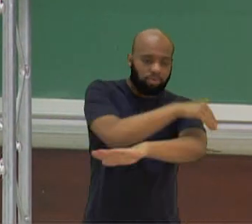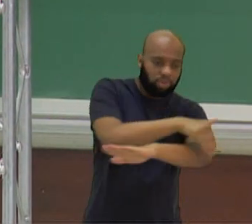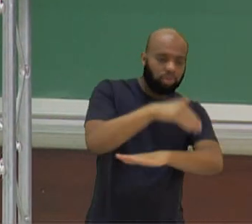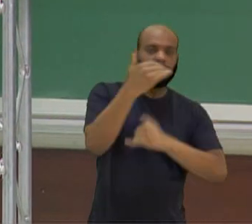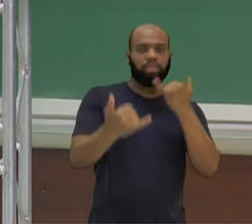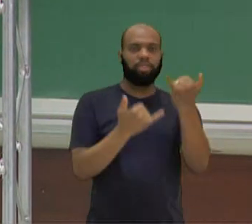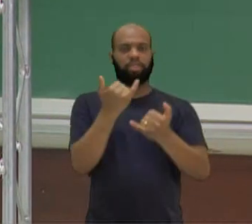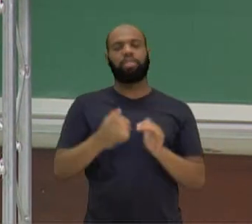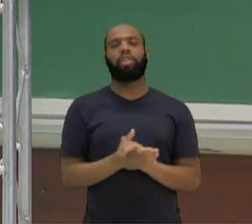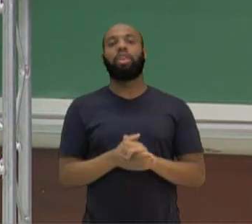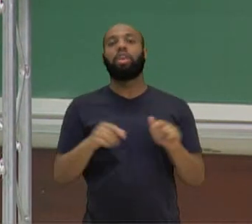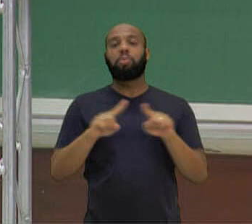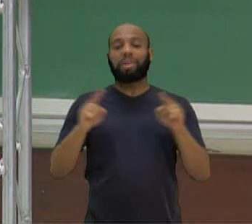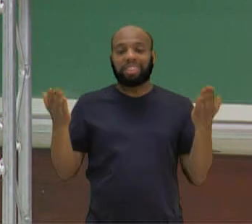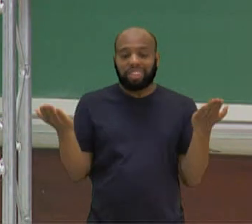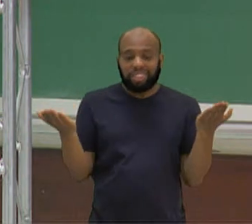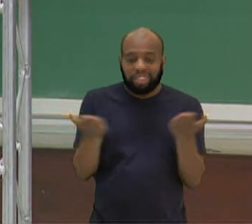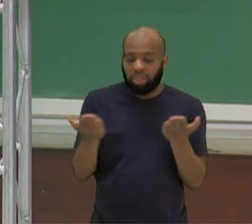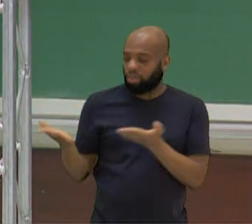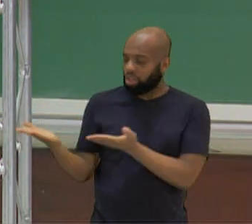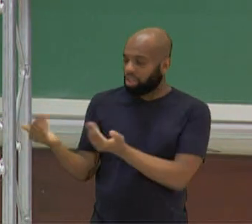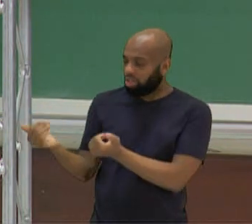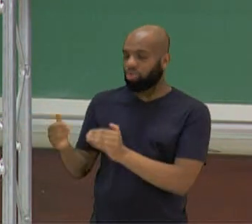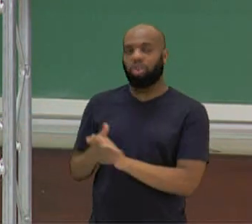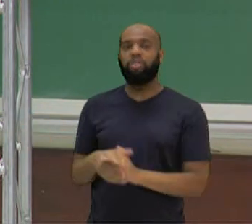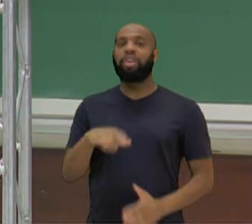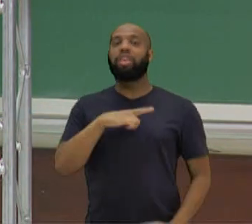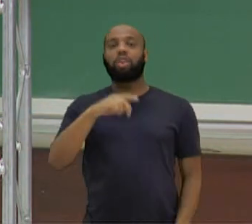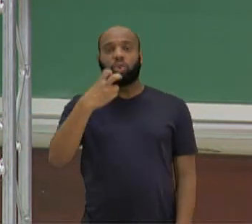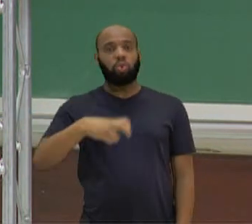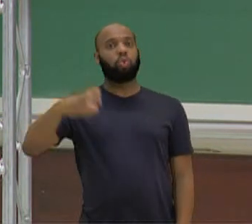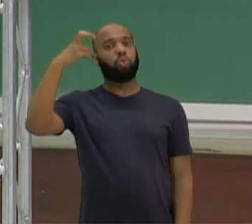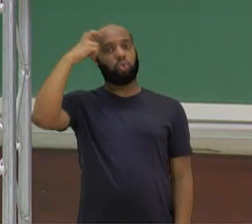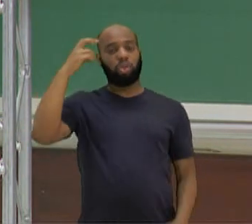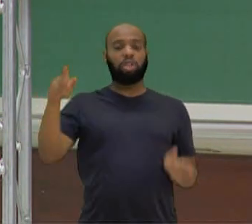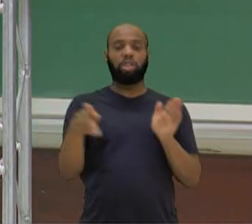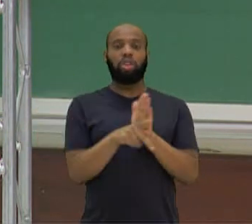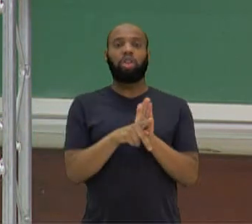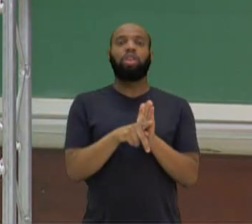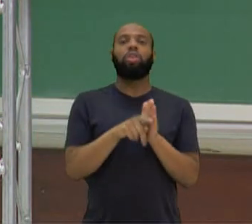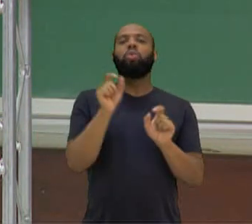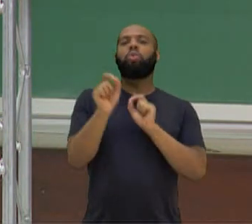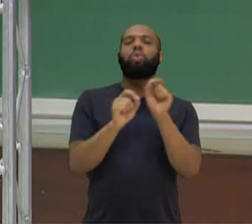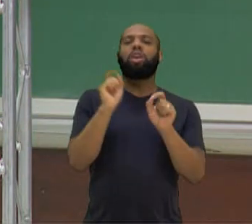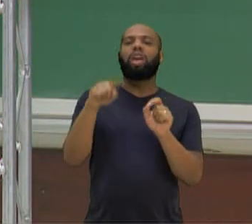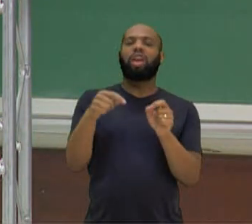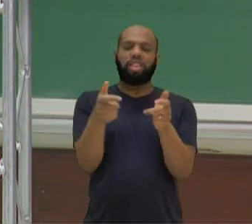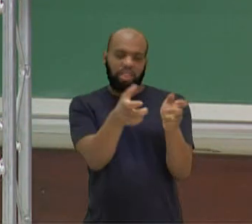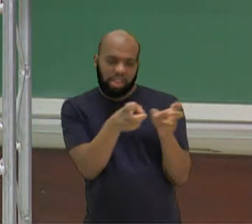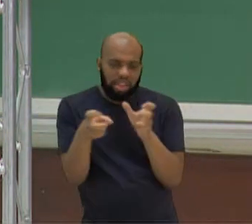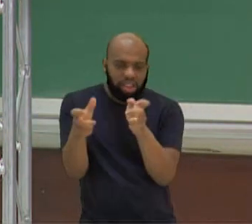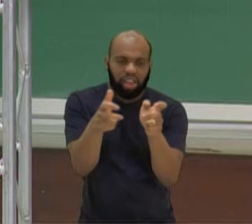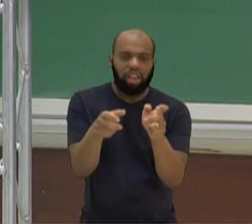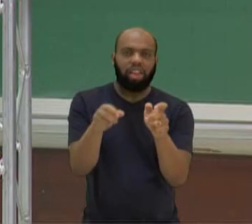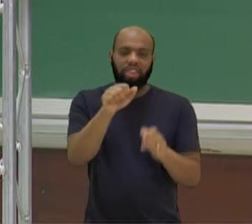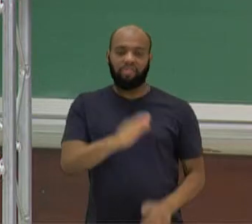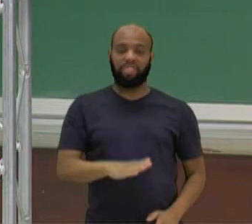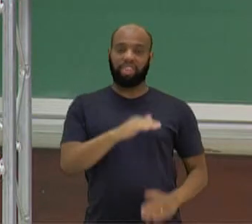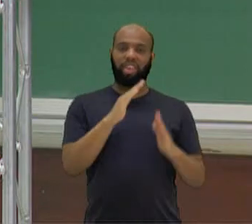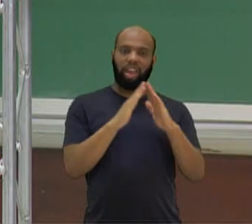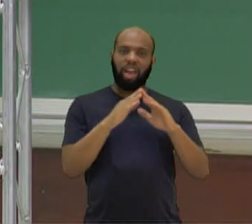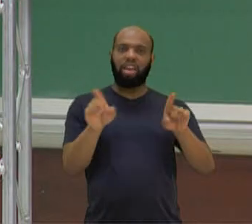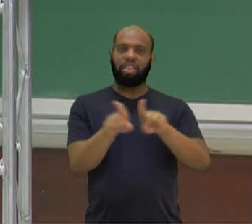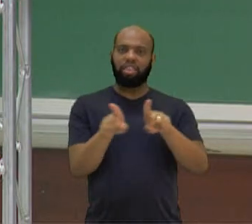geração mais recente, ela tem uma cultura mais dos jogos eletrônicos, de ficar em casa, de ficar